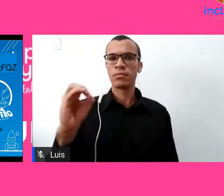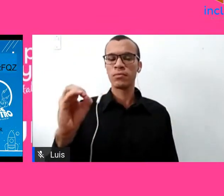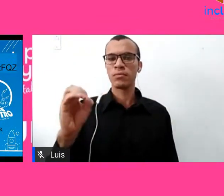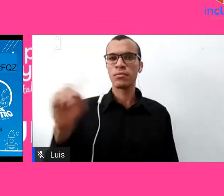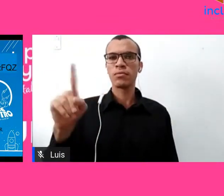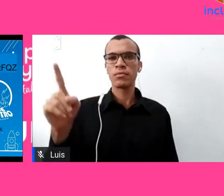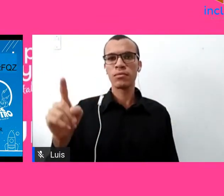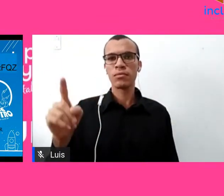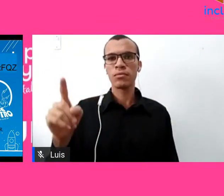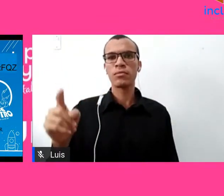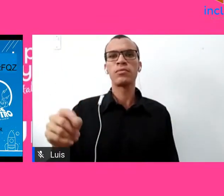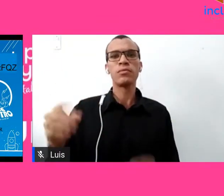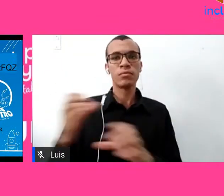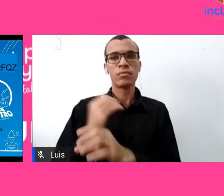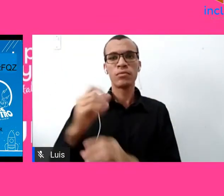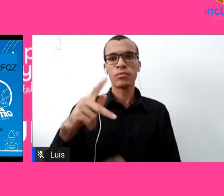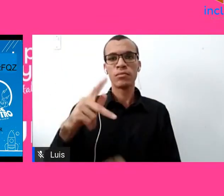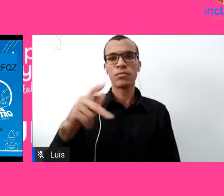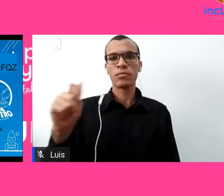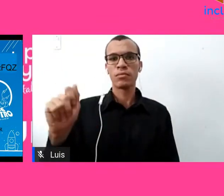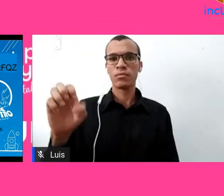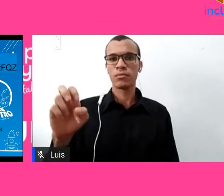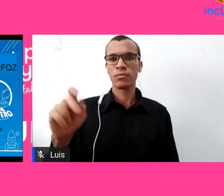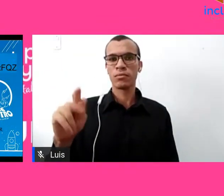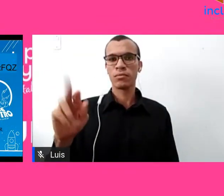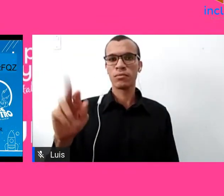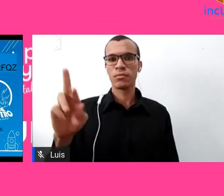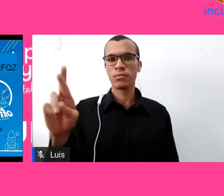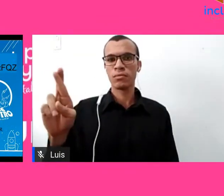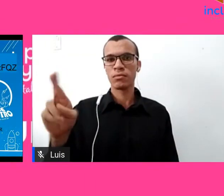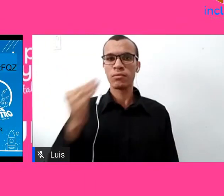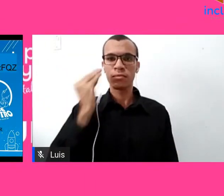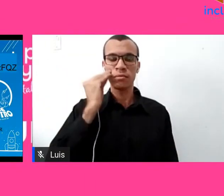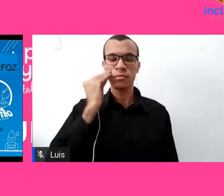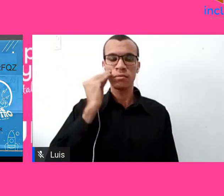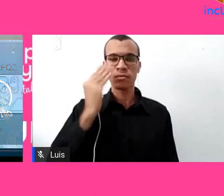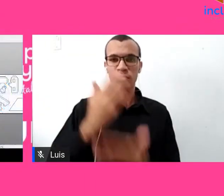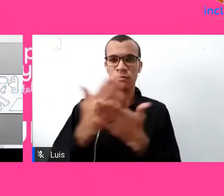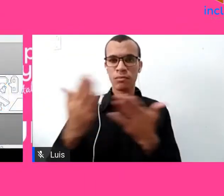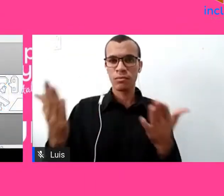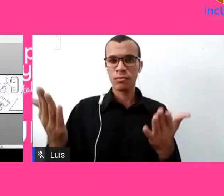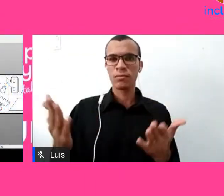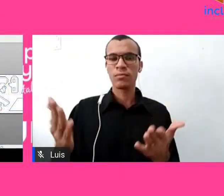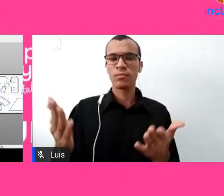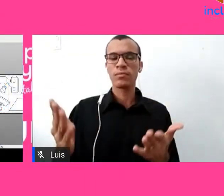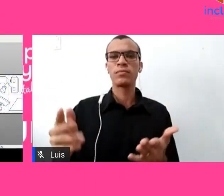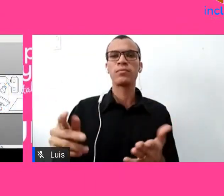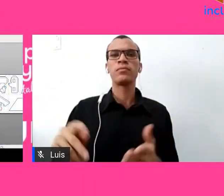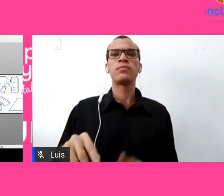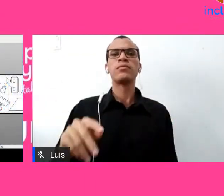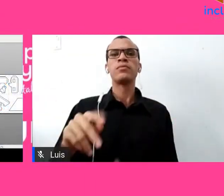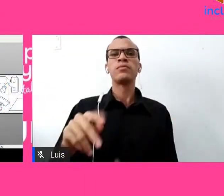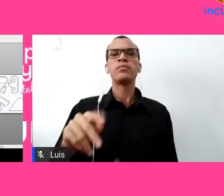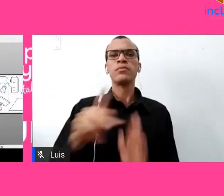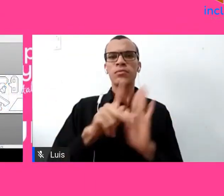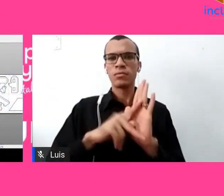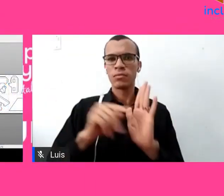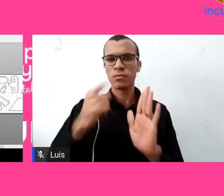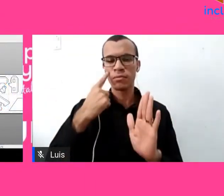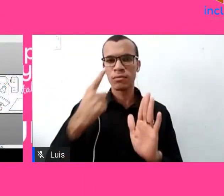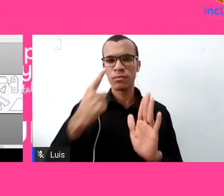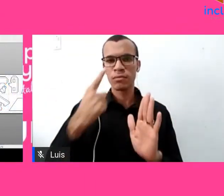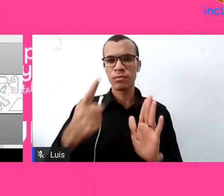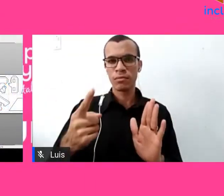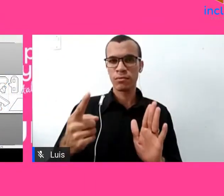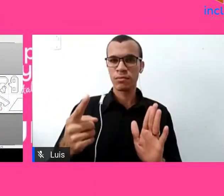Pepakura. Eu vou mostrar aqui para vocês, então, o programa Pepakura. E aqui nesse